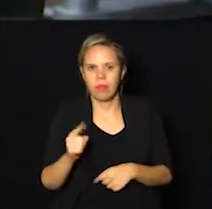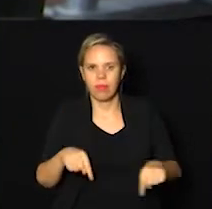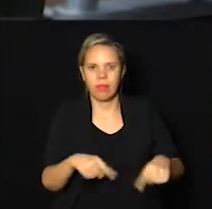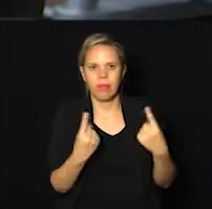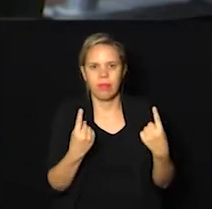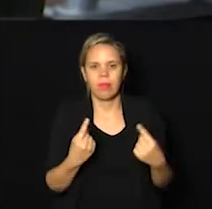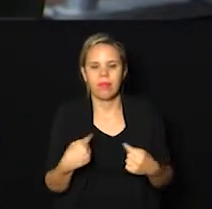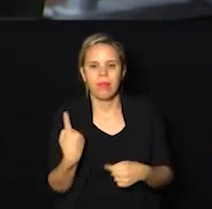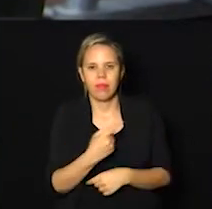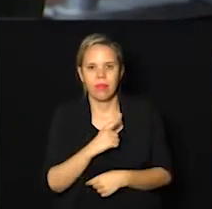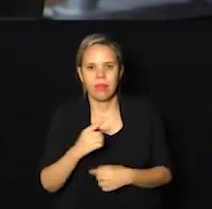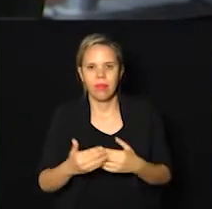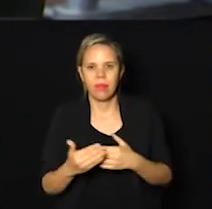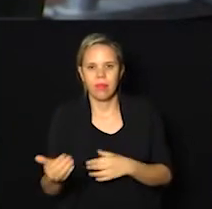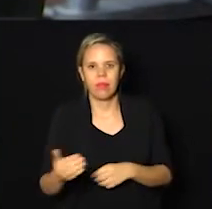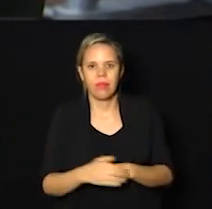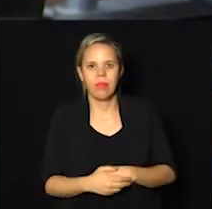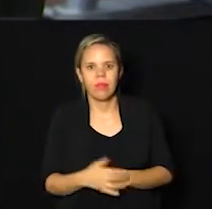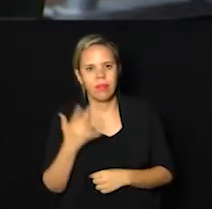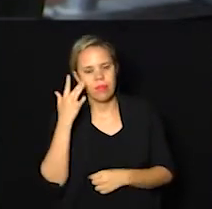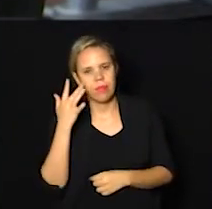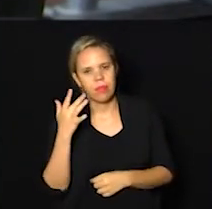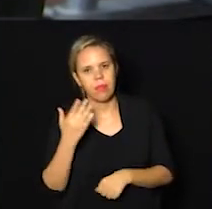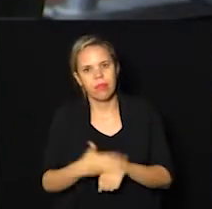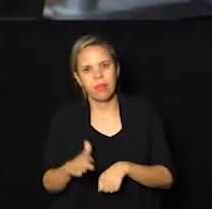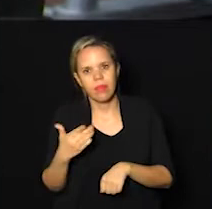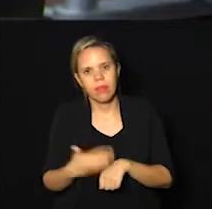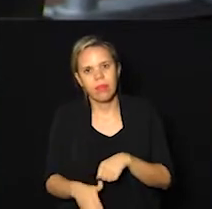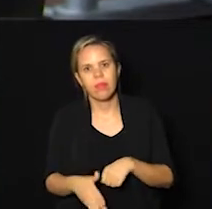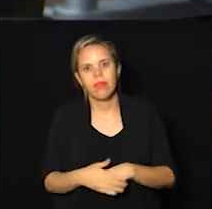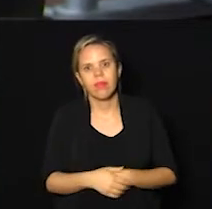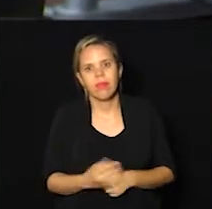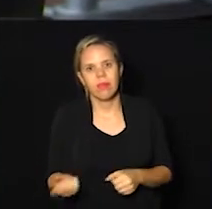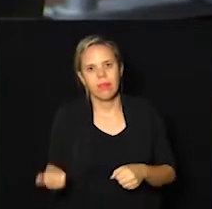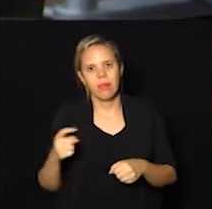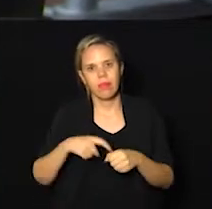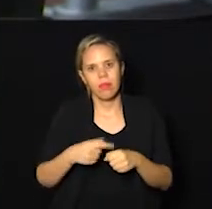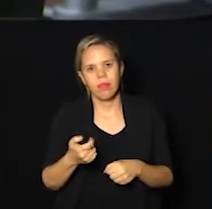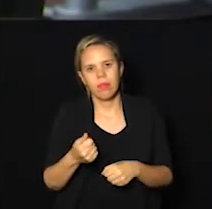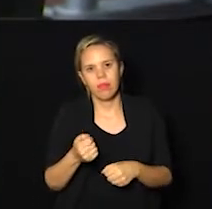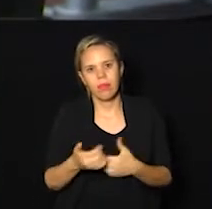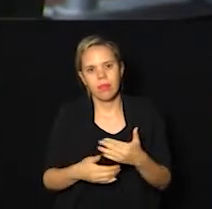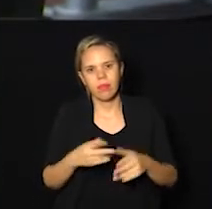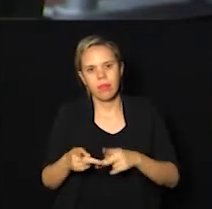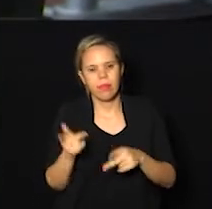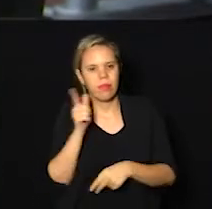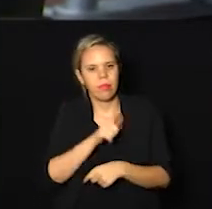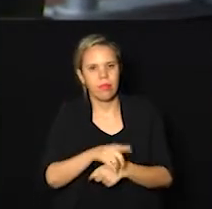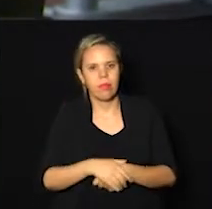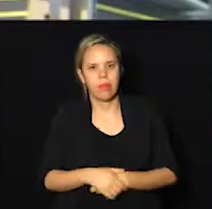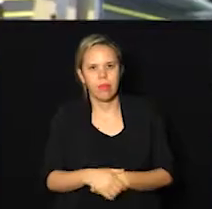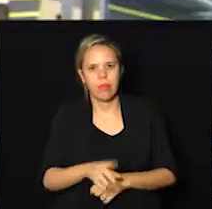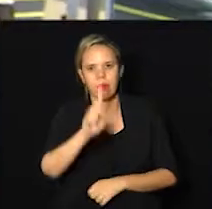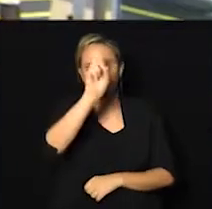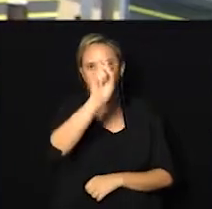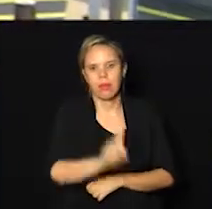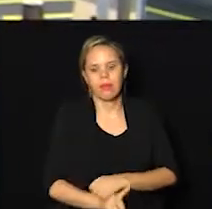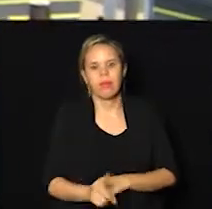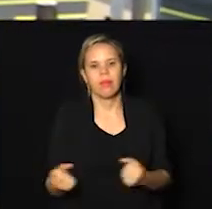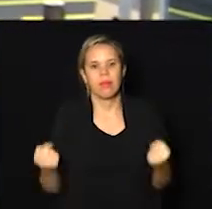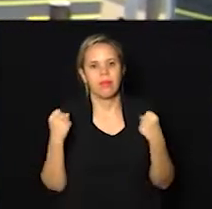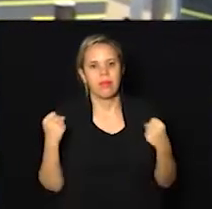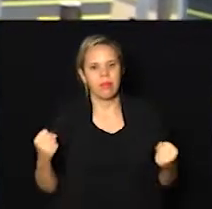É um desafio a mais aí que a gente tem pela frente. Mas eu acho que com o treino, voltando aos poucos, todo mundo vai conseguir. O